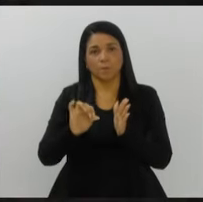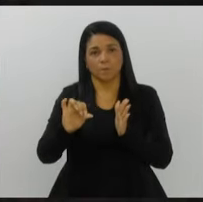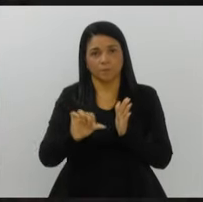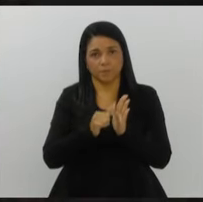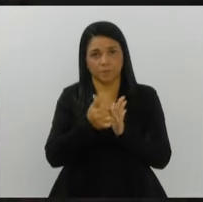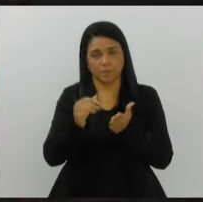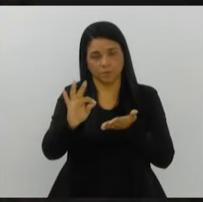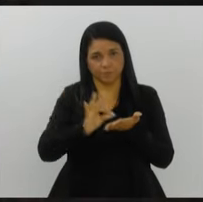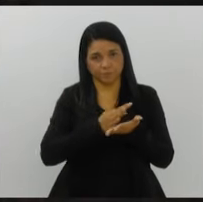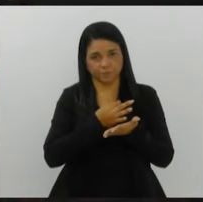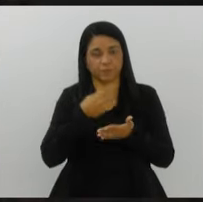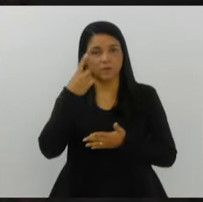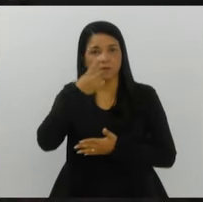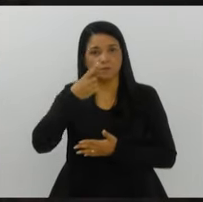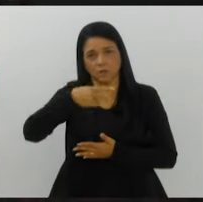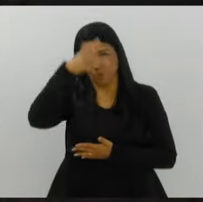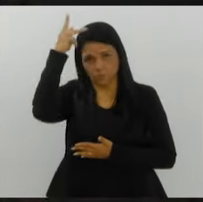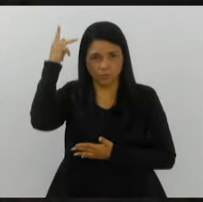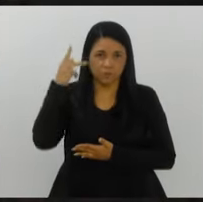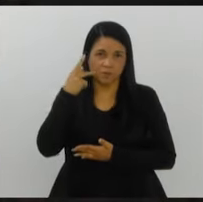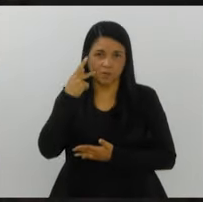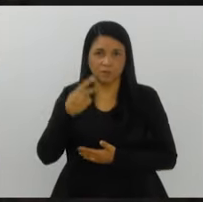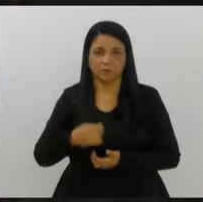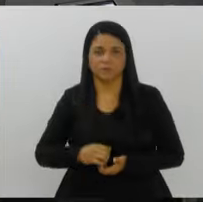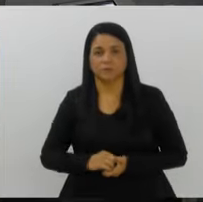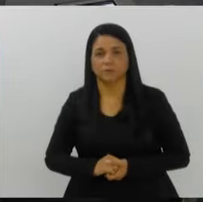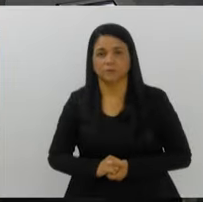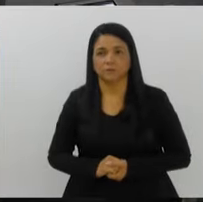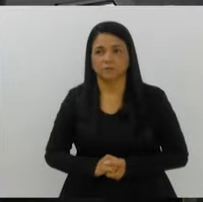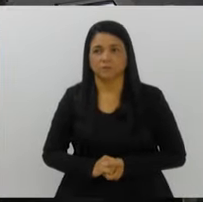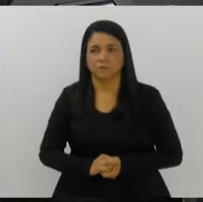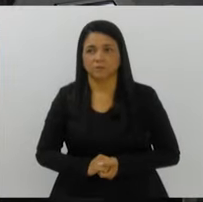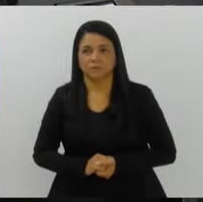o nobre deputado Luiz Paulo.